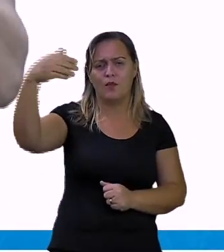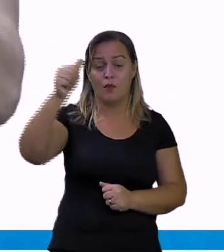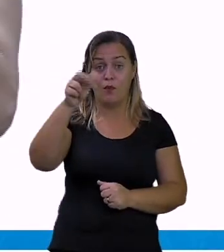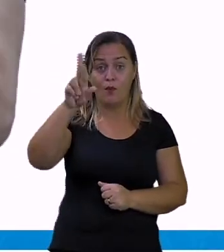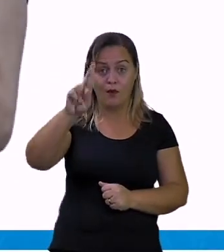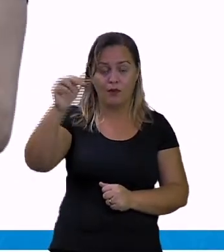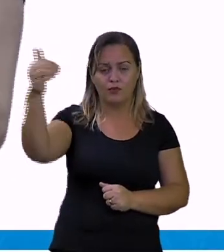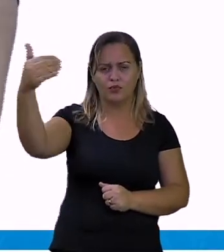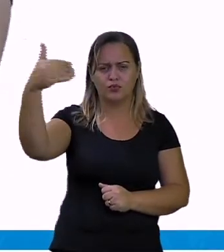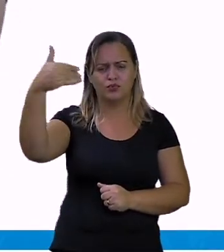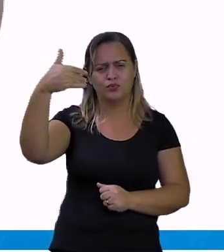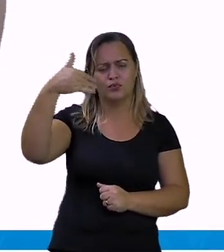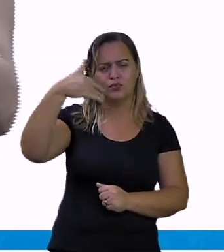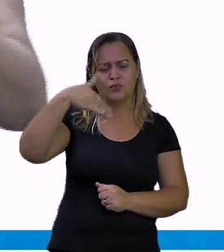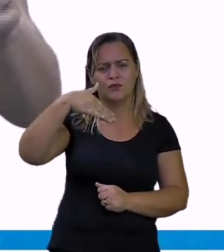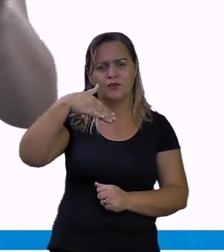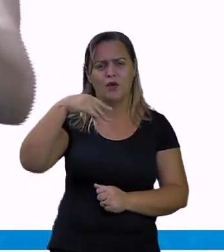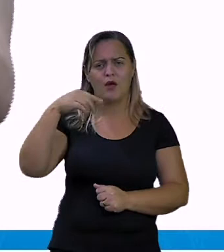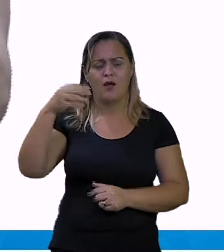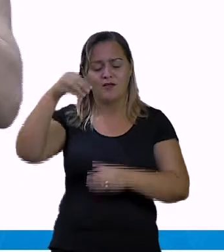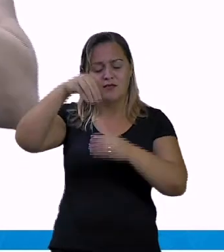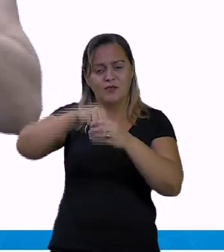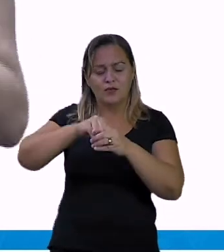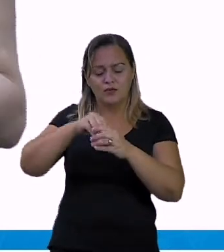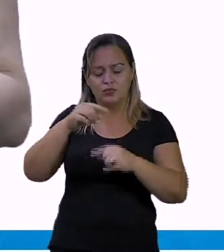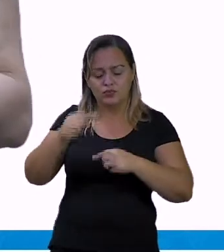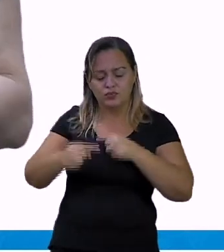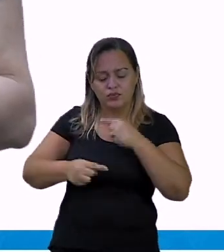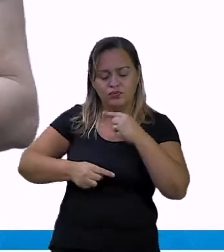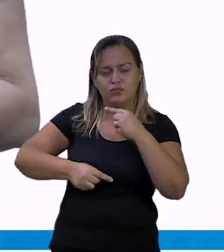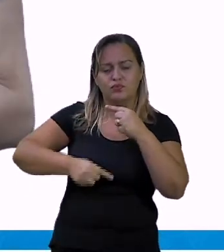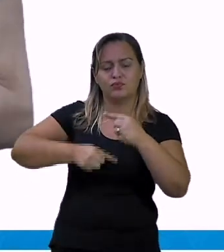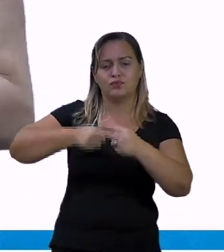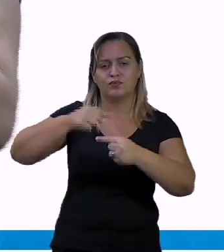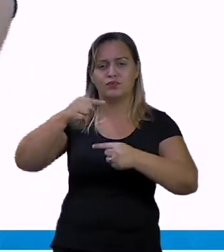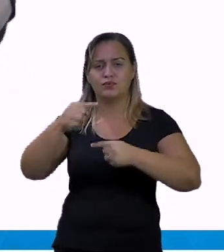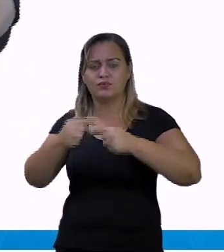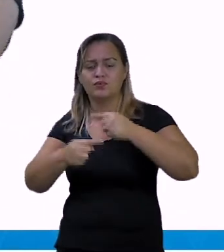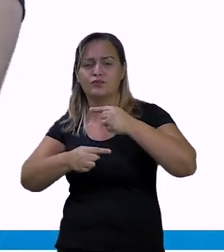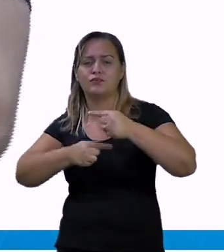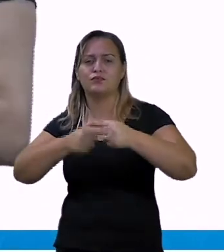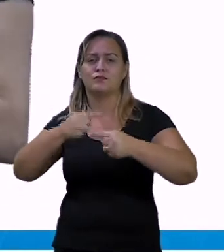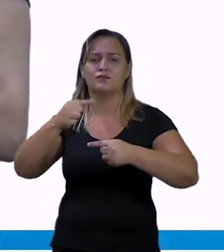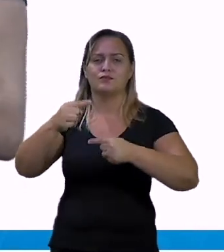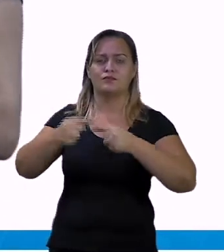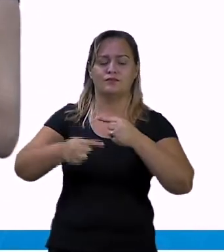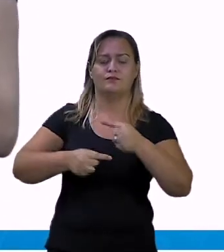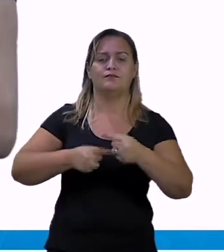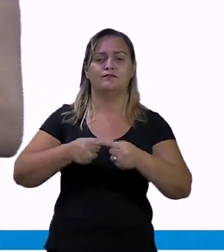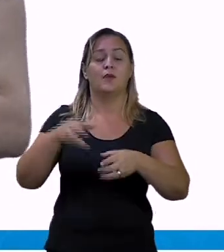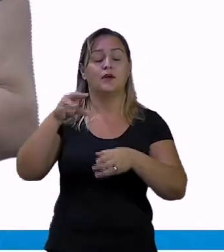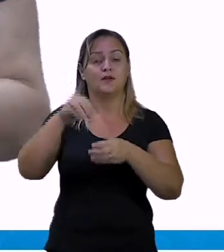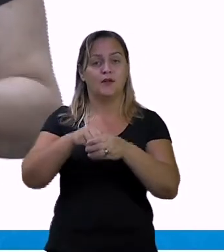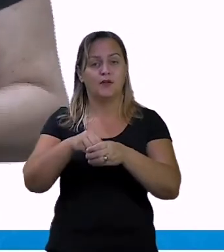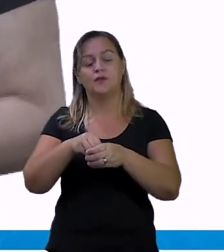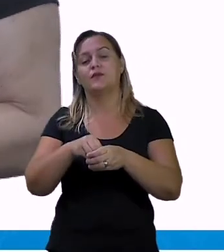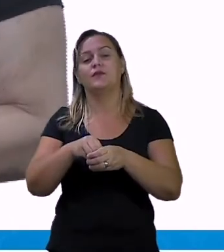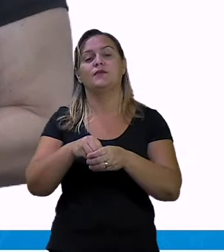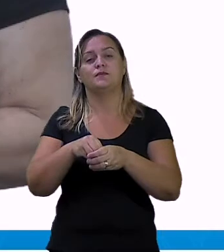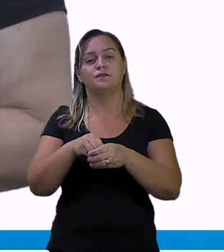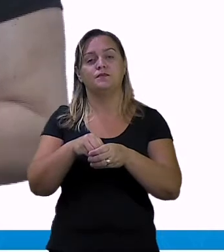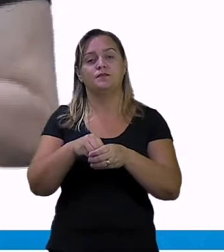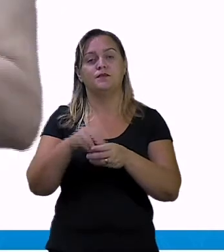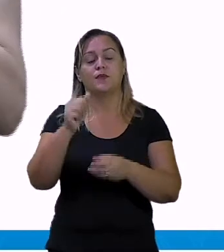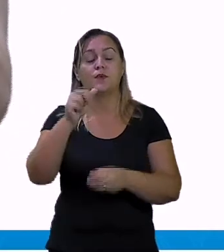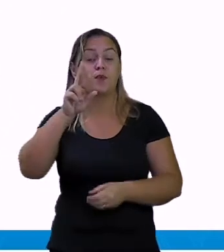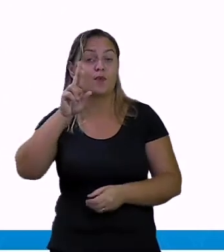um processo de filtragem do ar para que ele consiga se manter. A